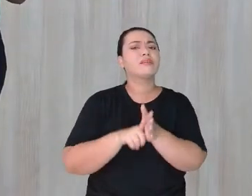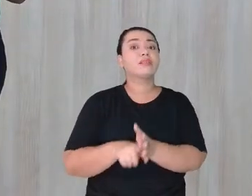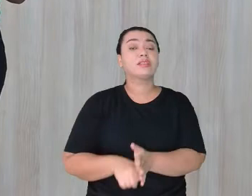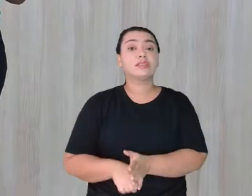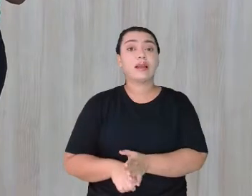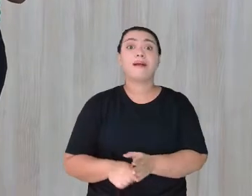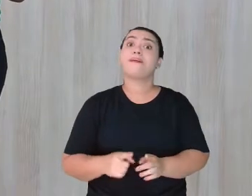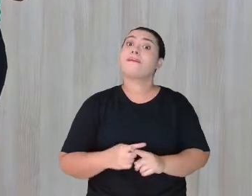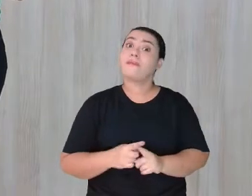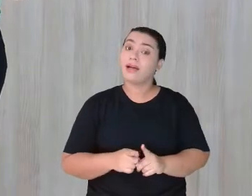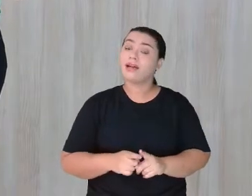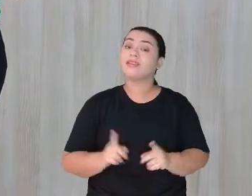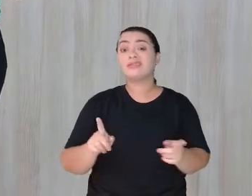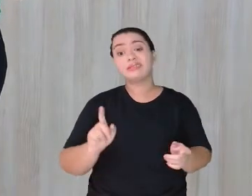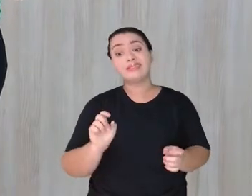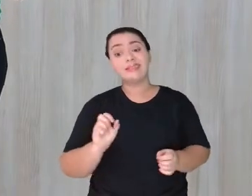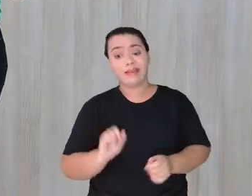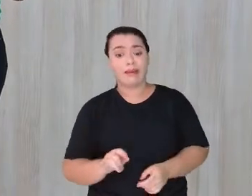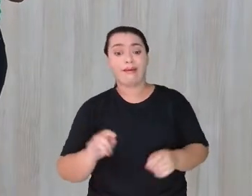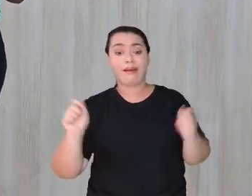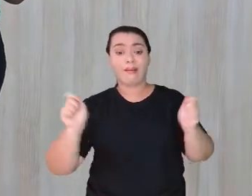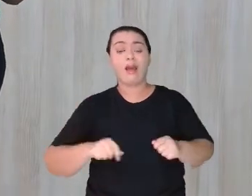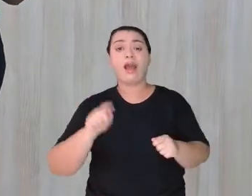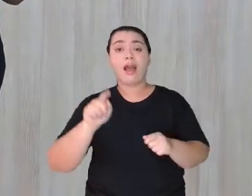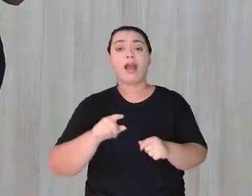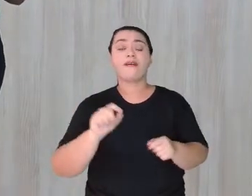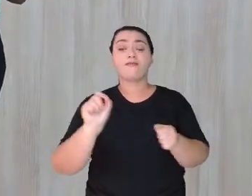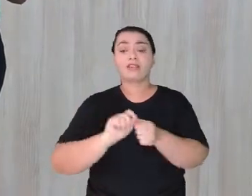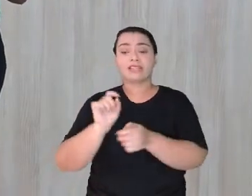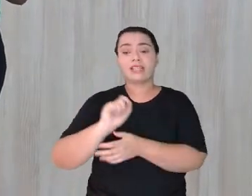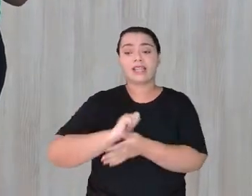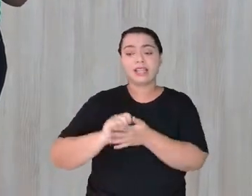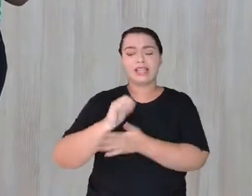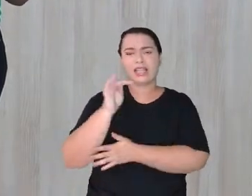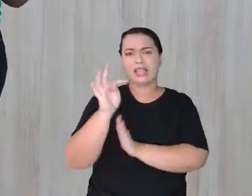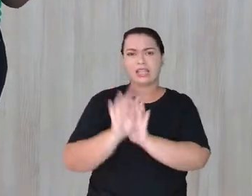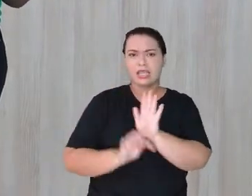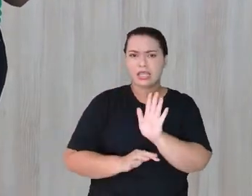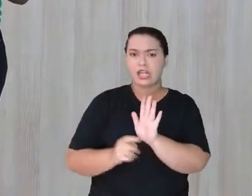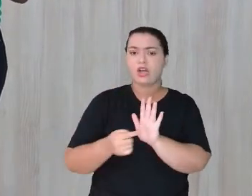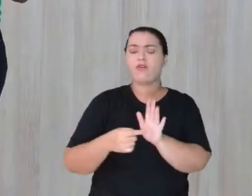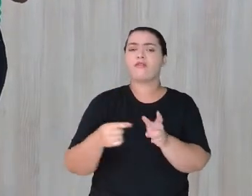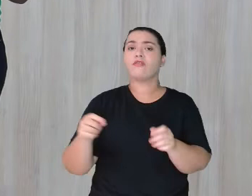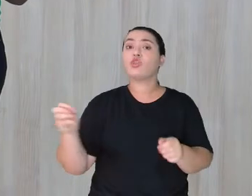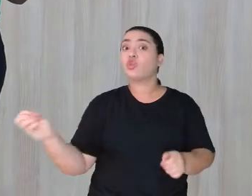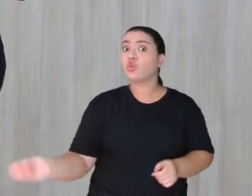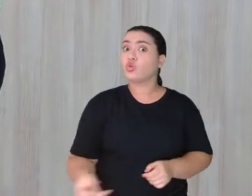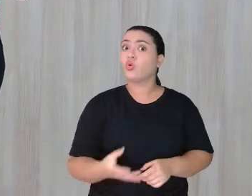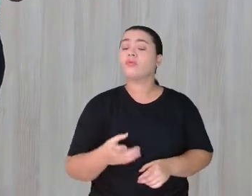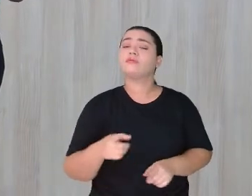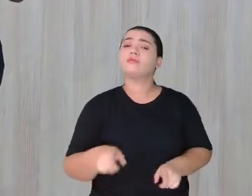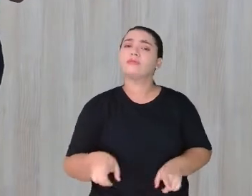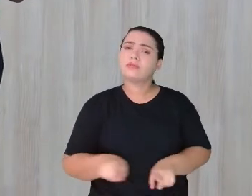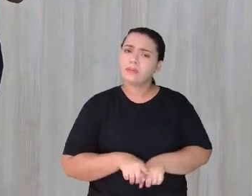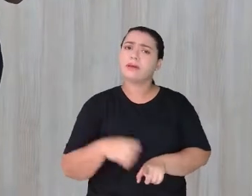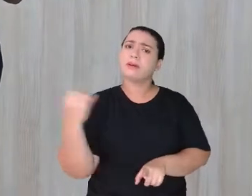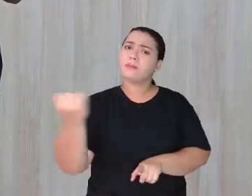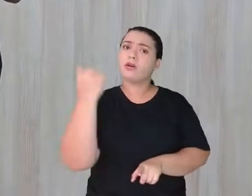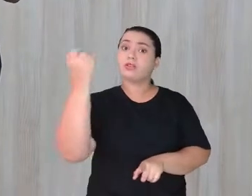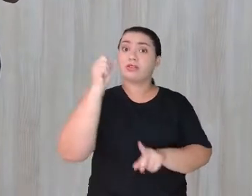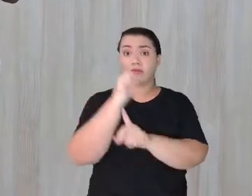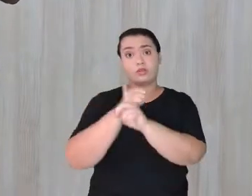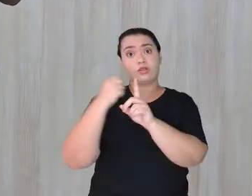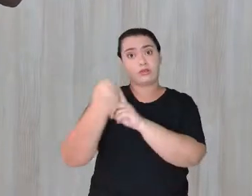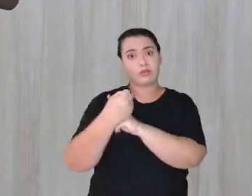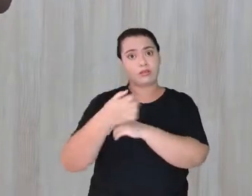que valha e que o produto final seja algo completamente inédito e completamente importante para a